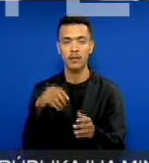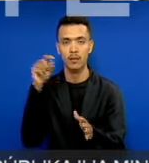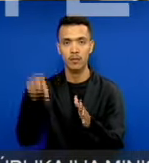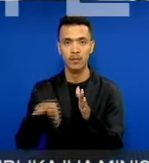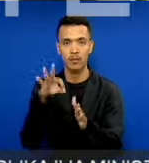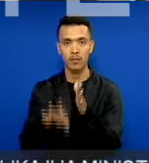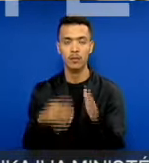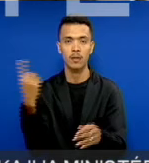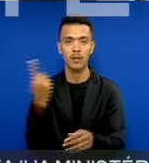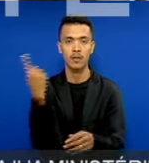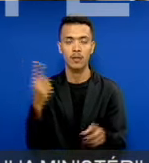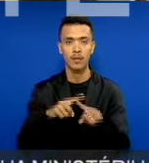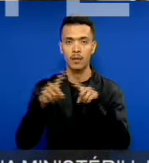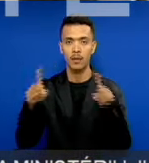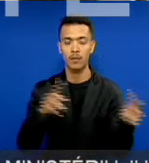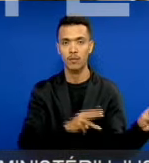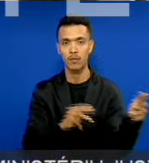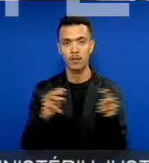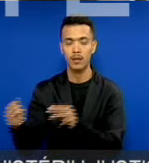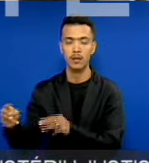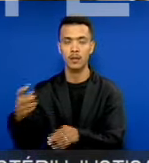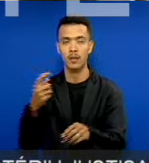Mas mudança não é mudança de tempo a tudo, Dani. Né?